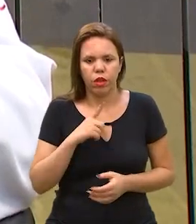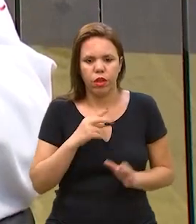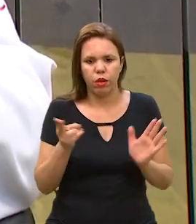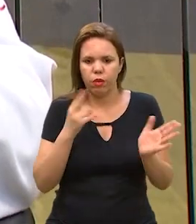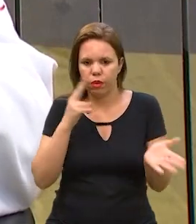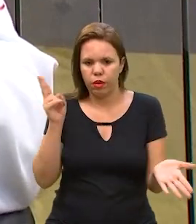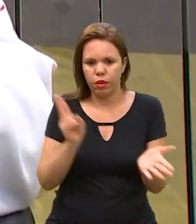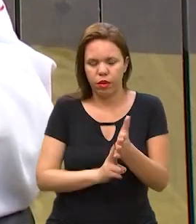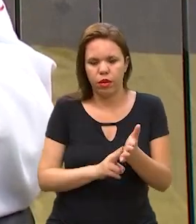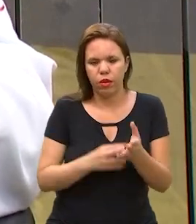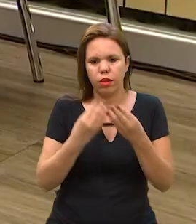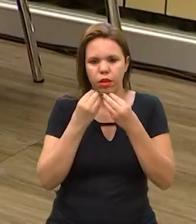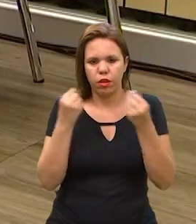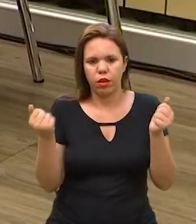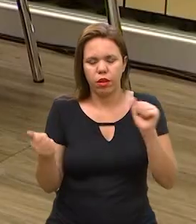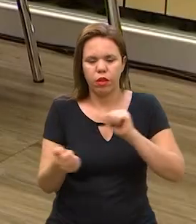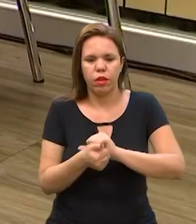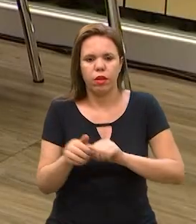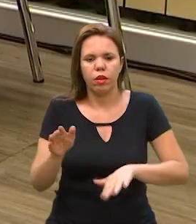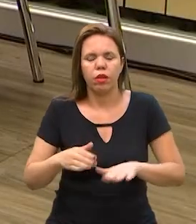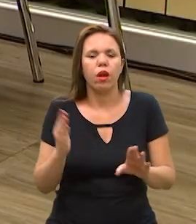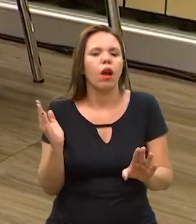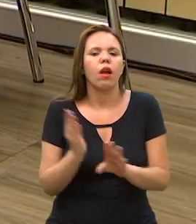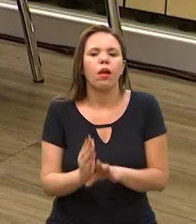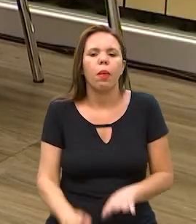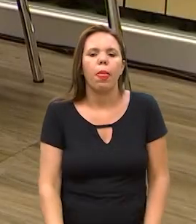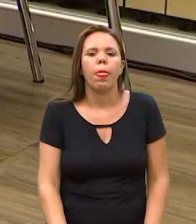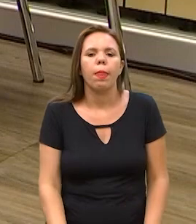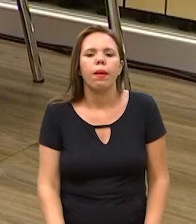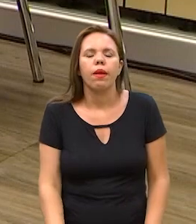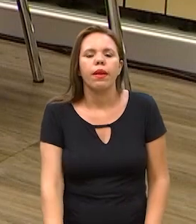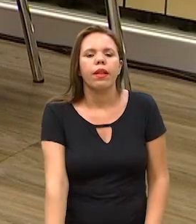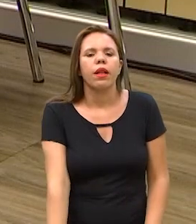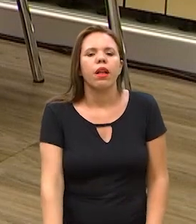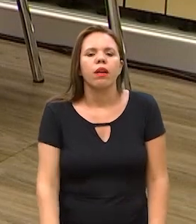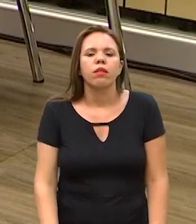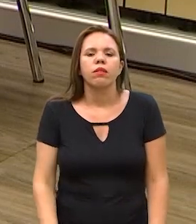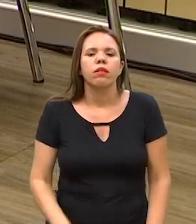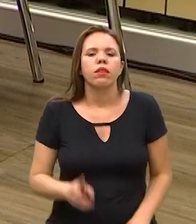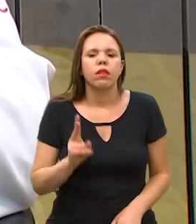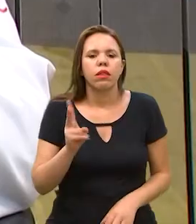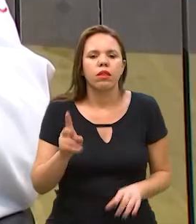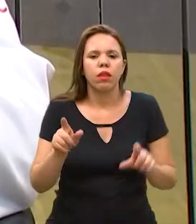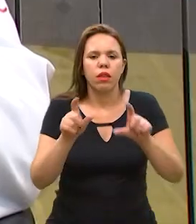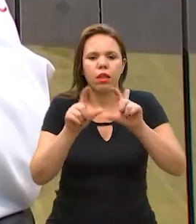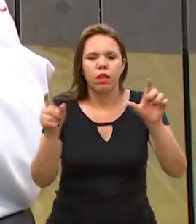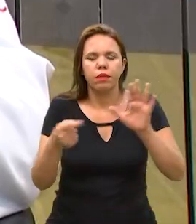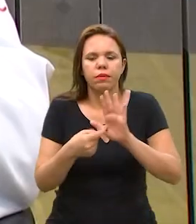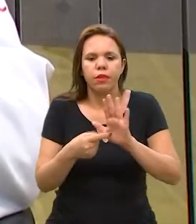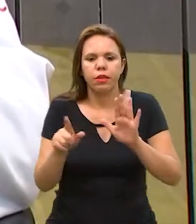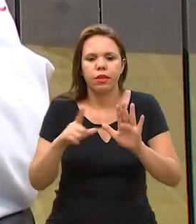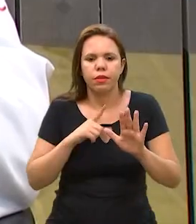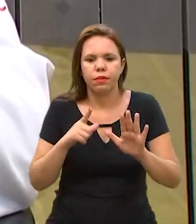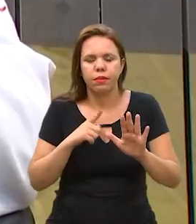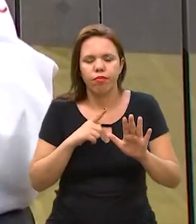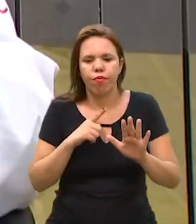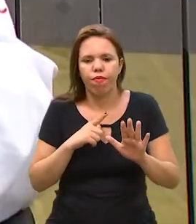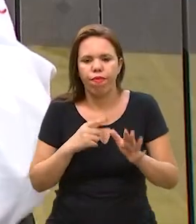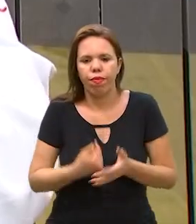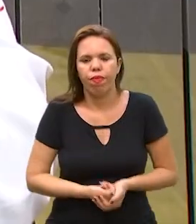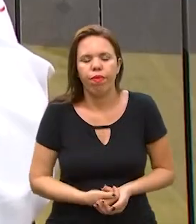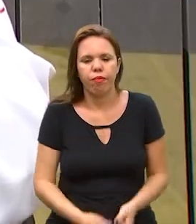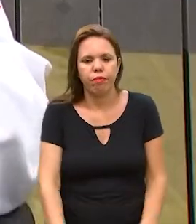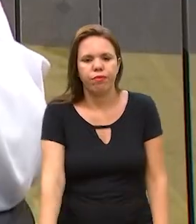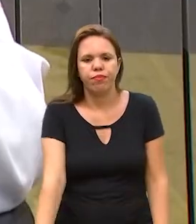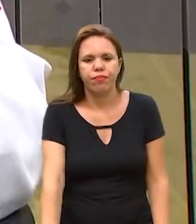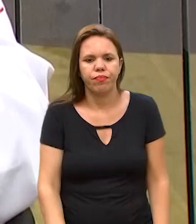de qualidade. Por quê? E onde a gente encontra esse selo de qualidade? Sempre os serviços acreditados, eles têm